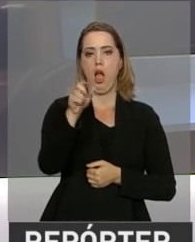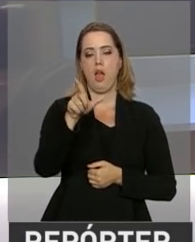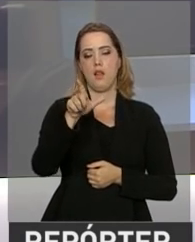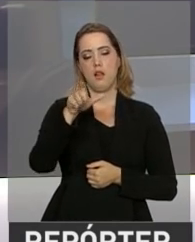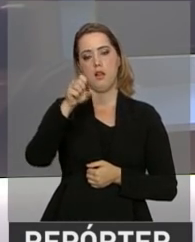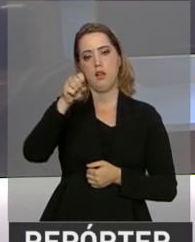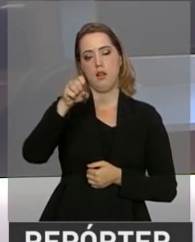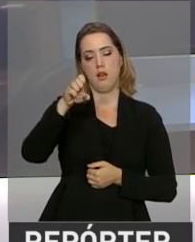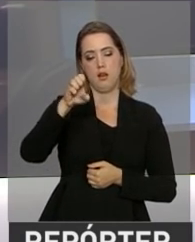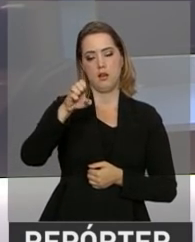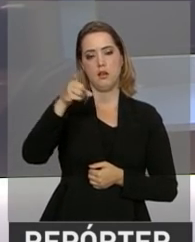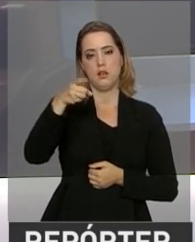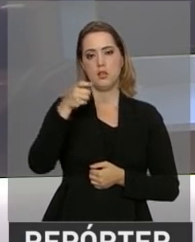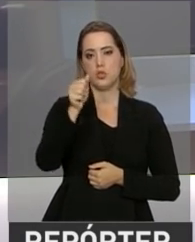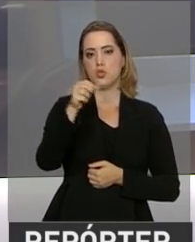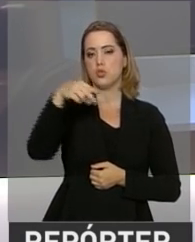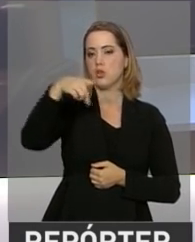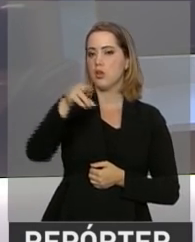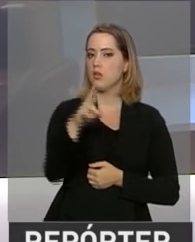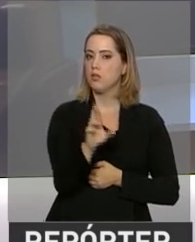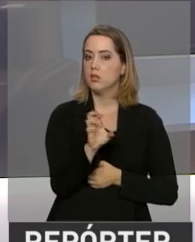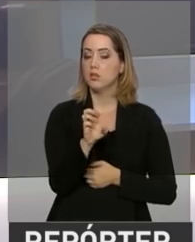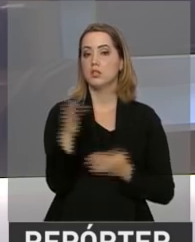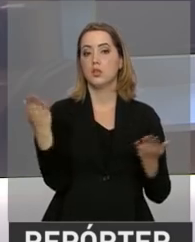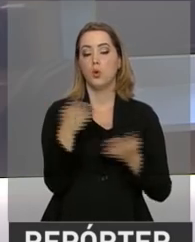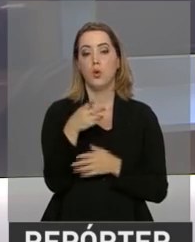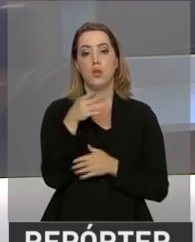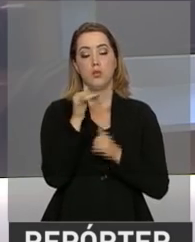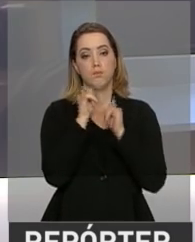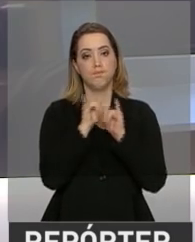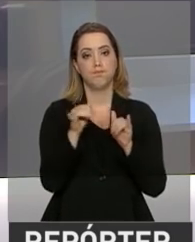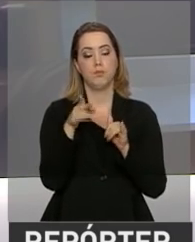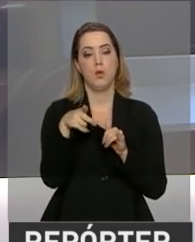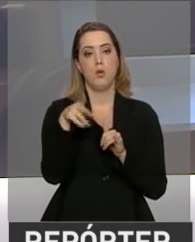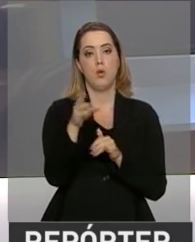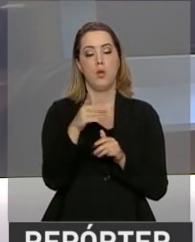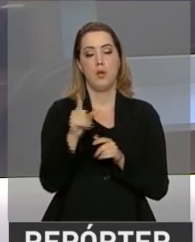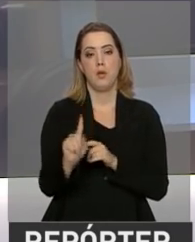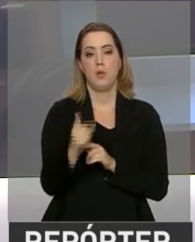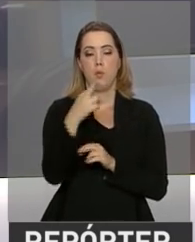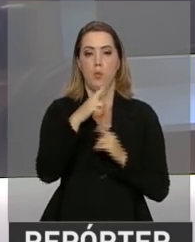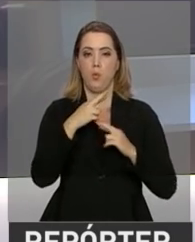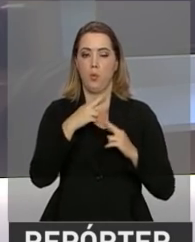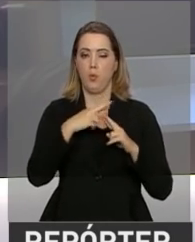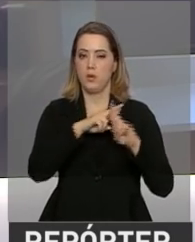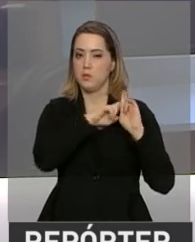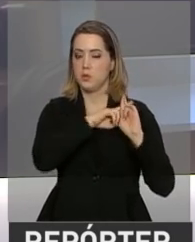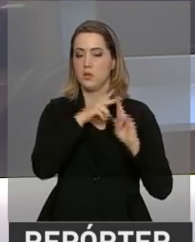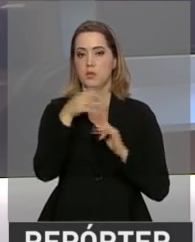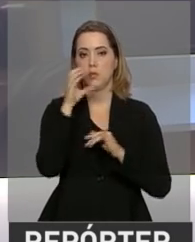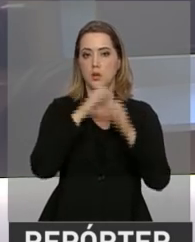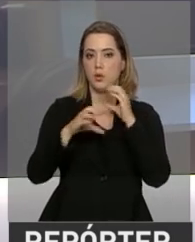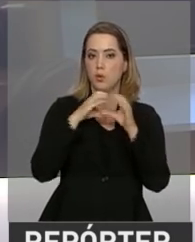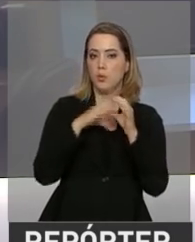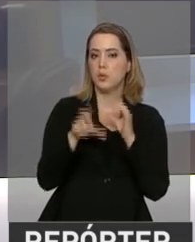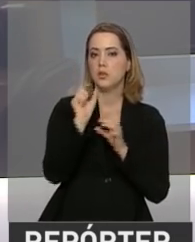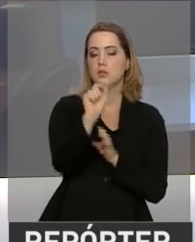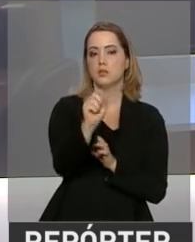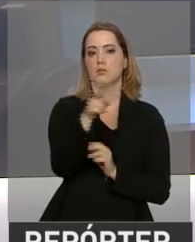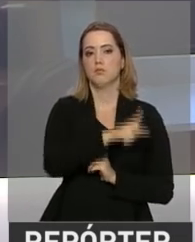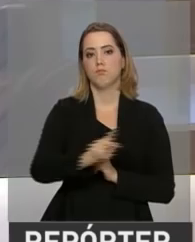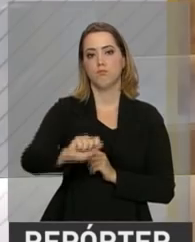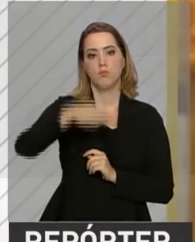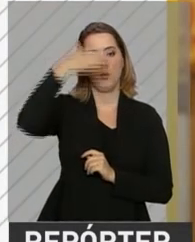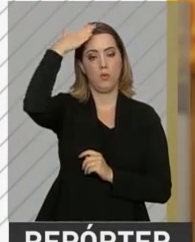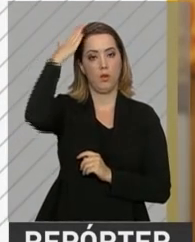ser o novo porta-voz do governo do presidente Michel Temer. Segundo a Secretaria de Comunicação Social da Presidência da República, o escolhido tem